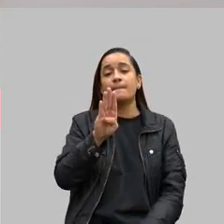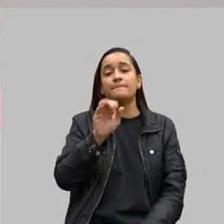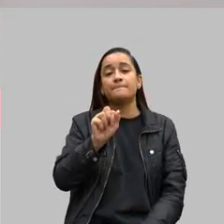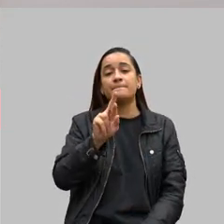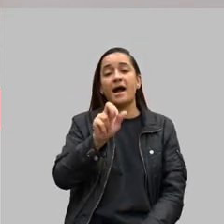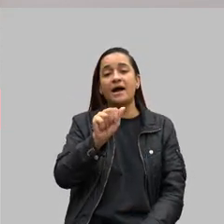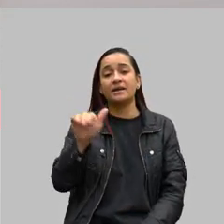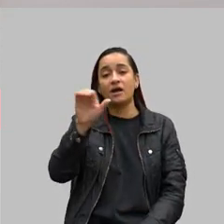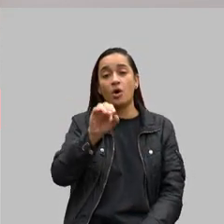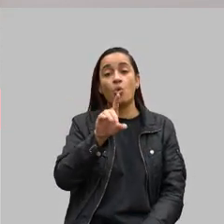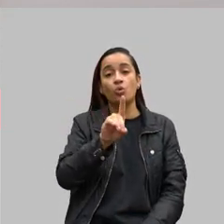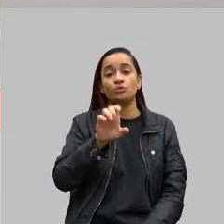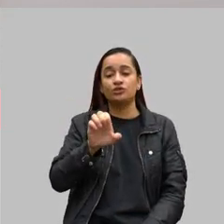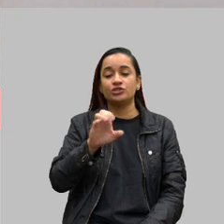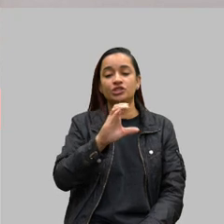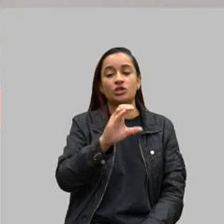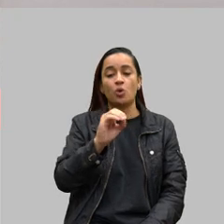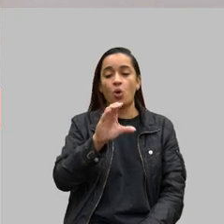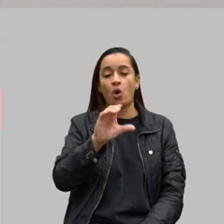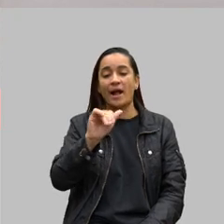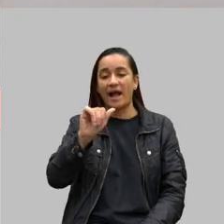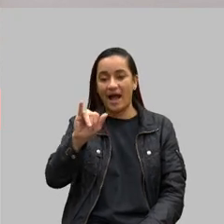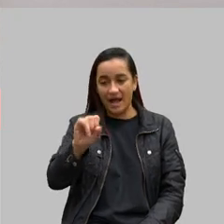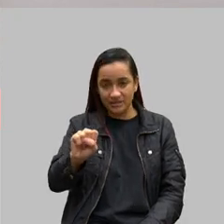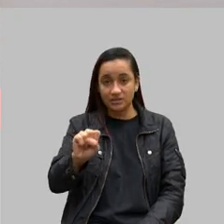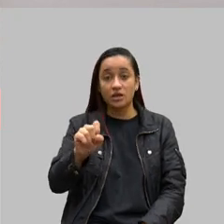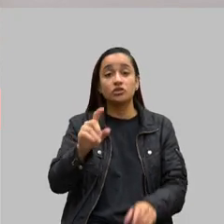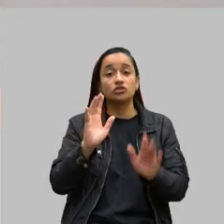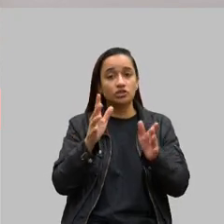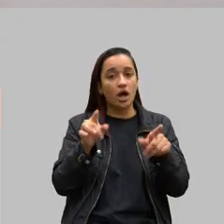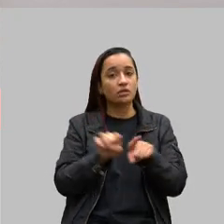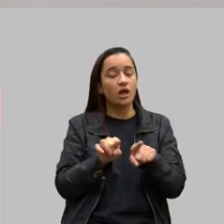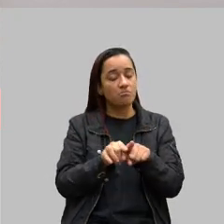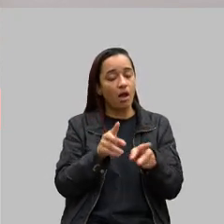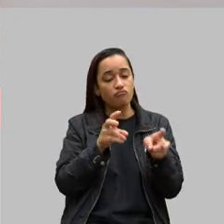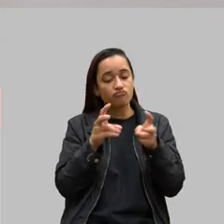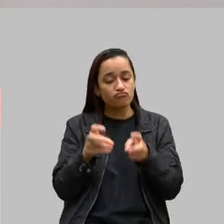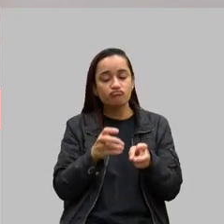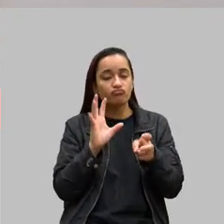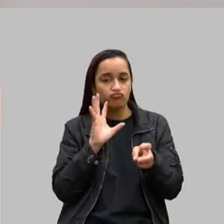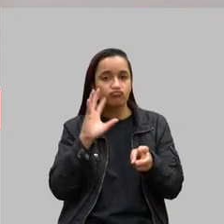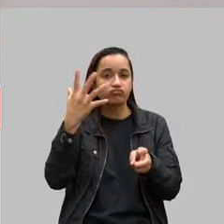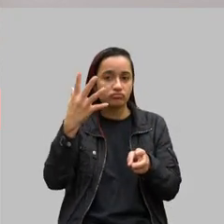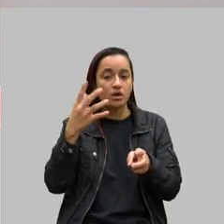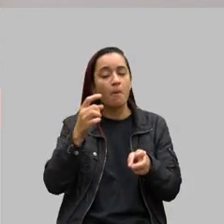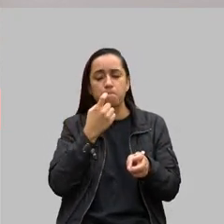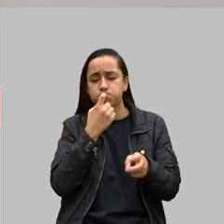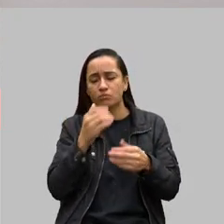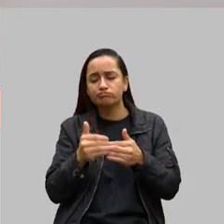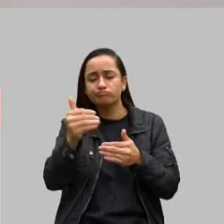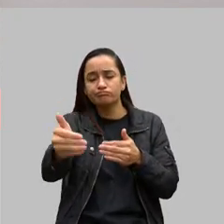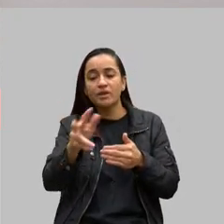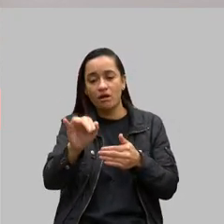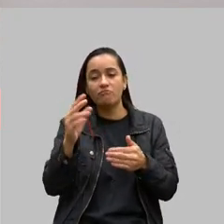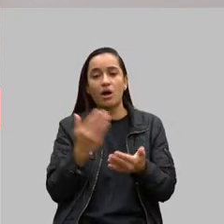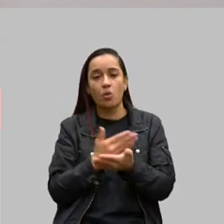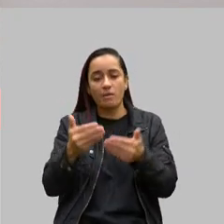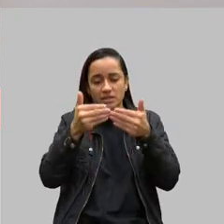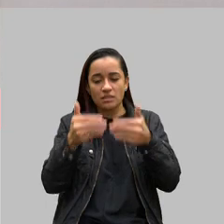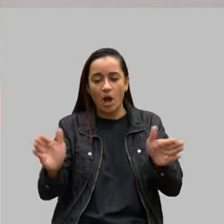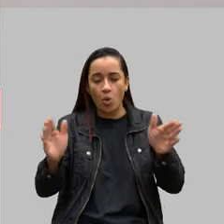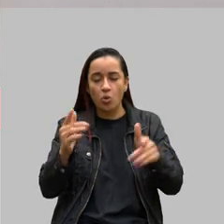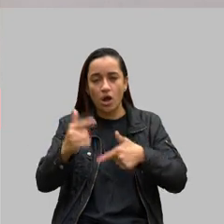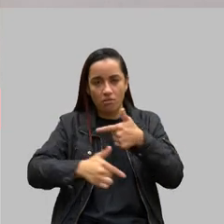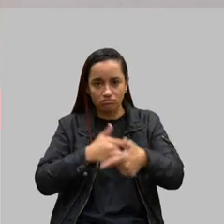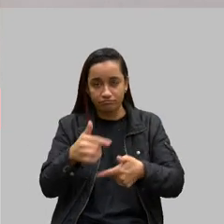algumas questões junto a seinfra e o Dr que já foram superadas eh daqui a pouco estarão inauguradas eh e como